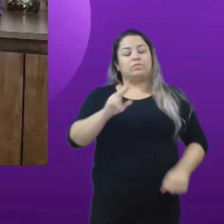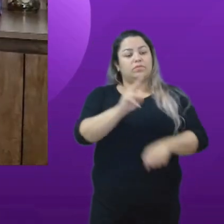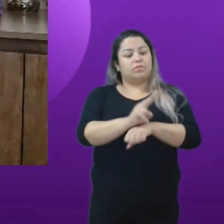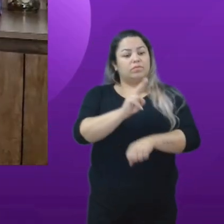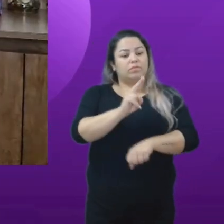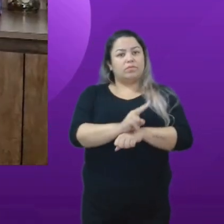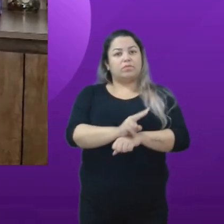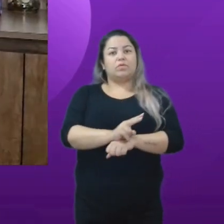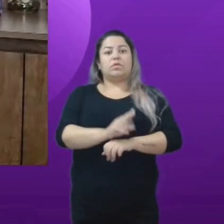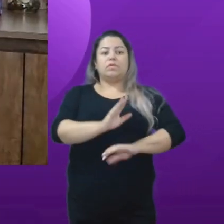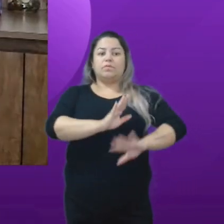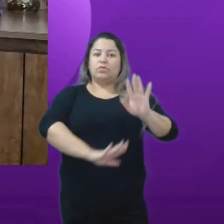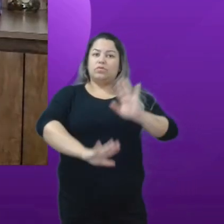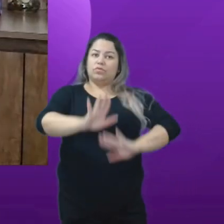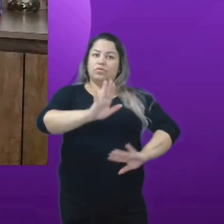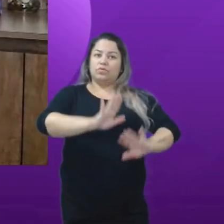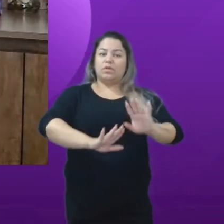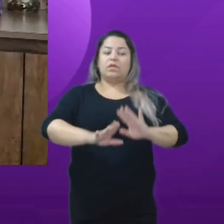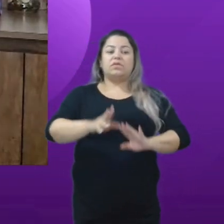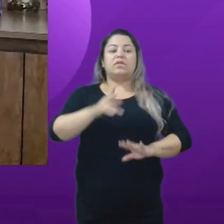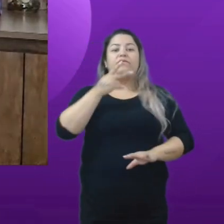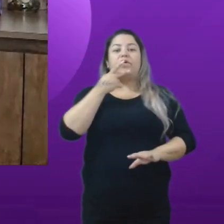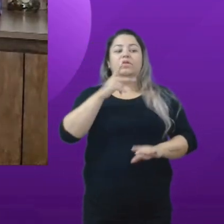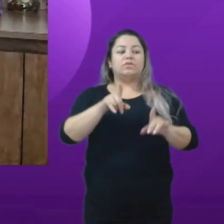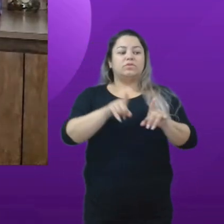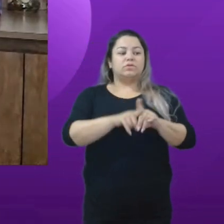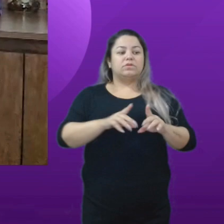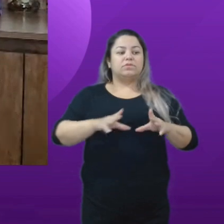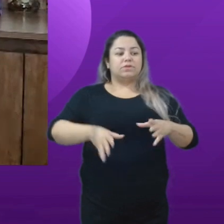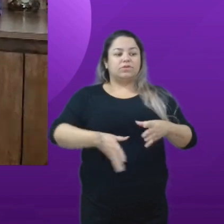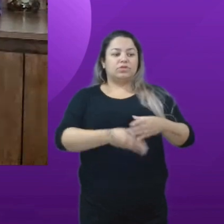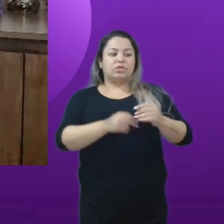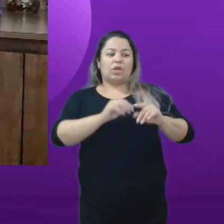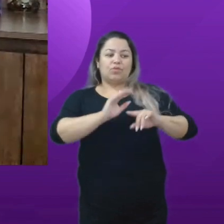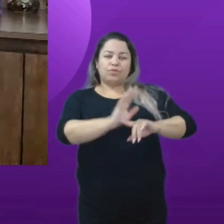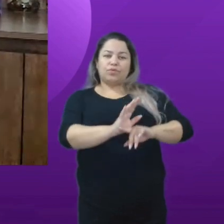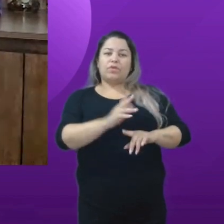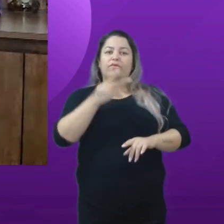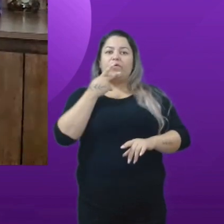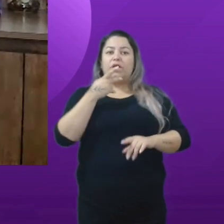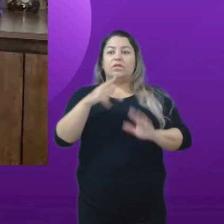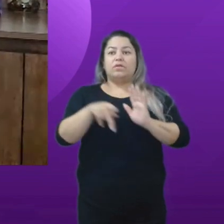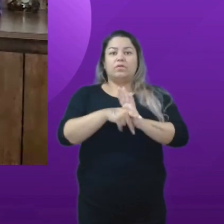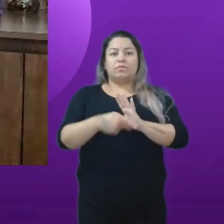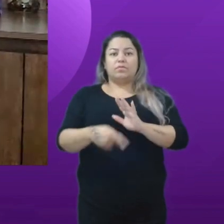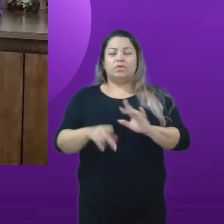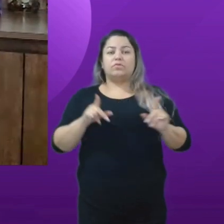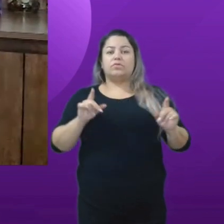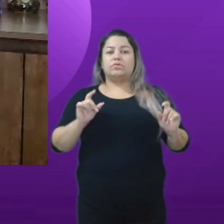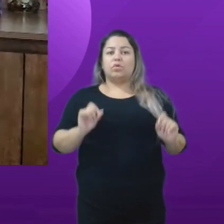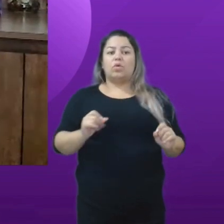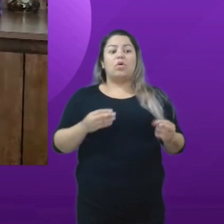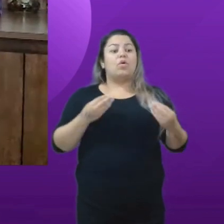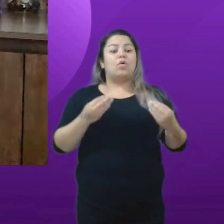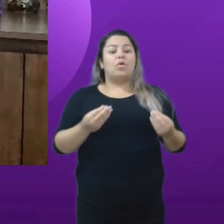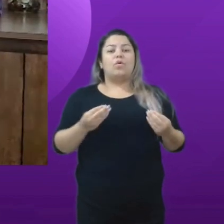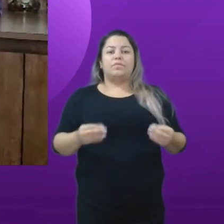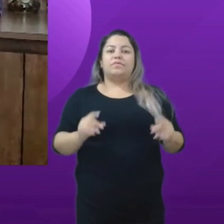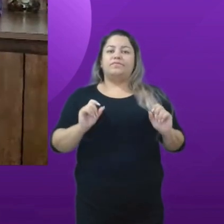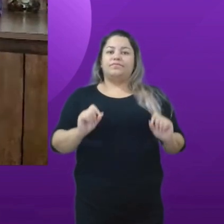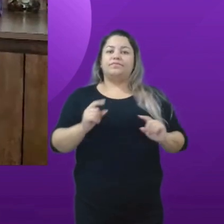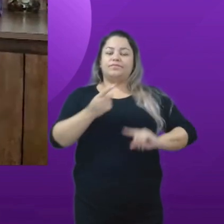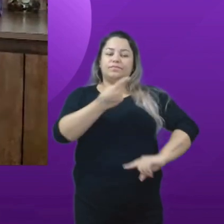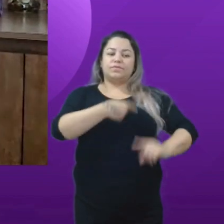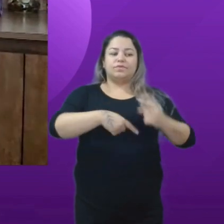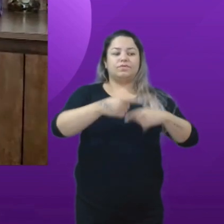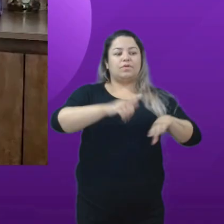de cuidado, a gente está falando de colaboração, e a gente está falando de como vamos construir as leis que